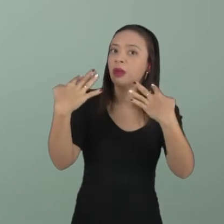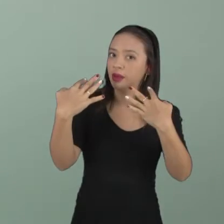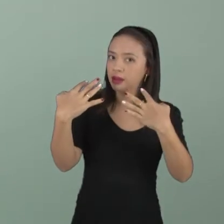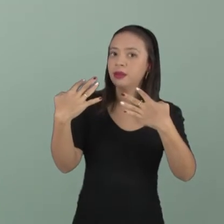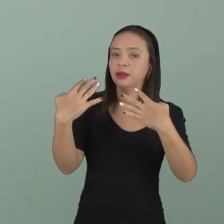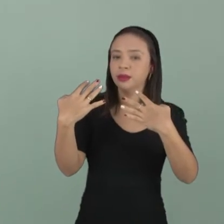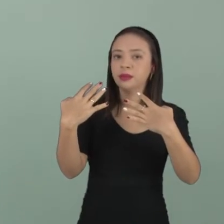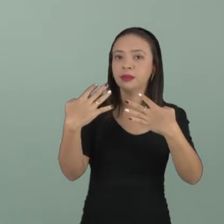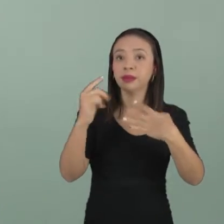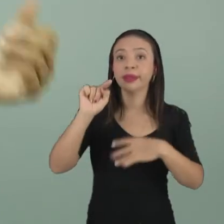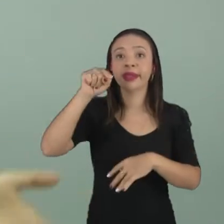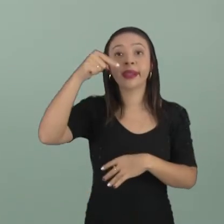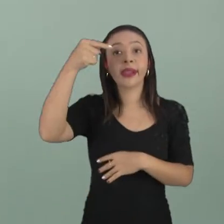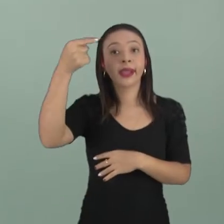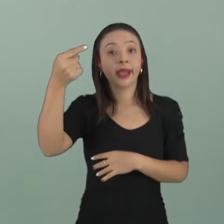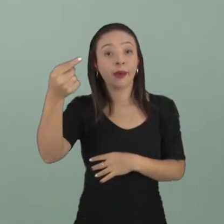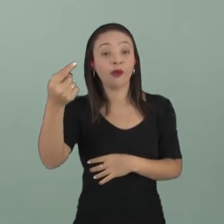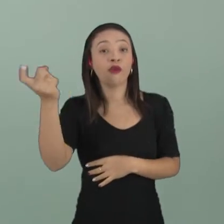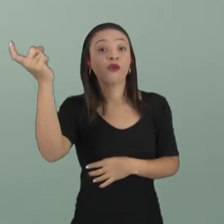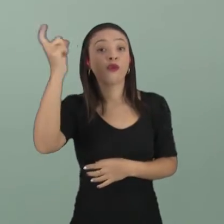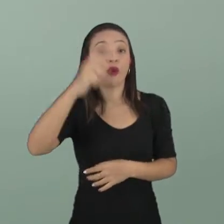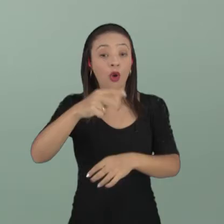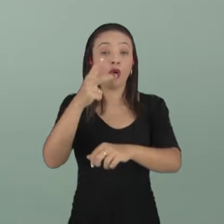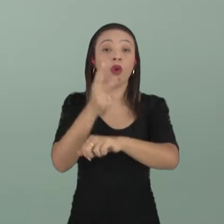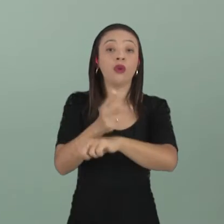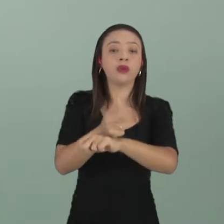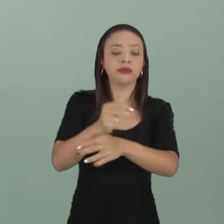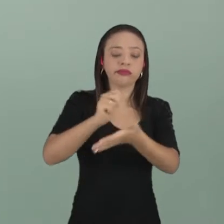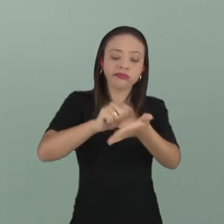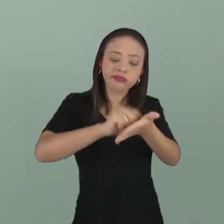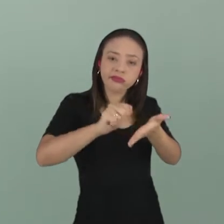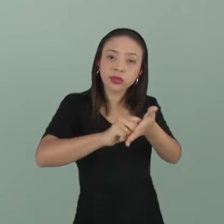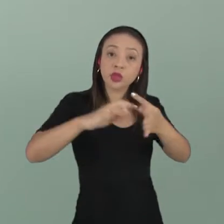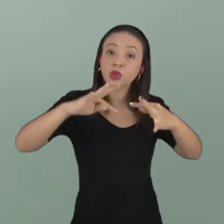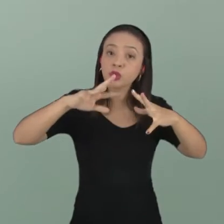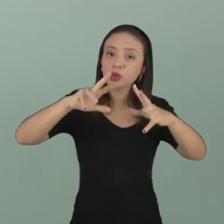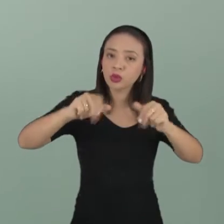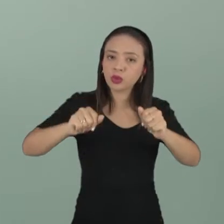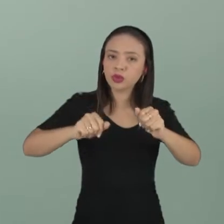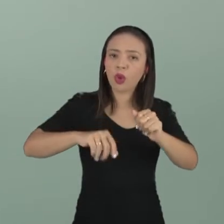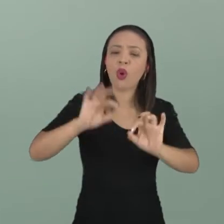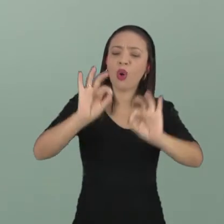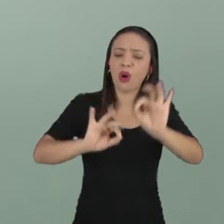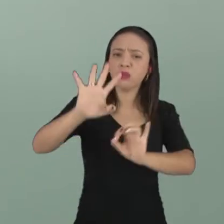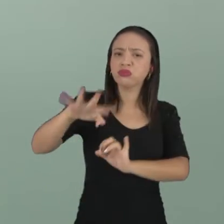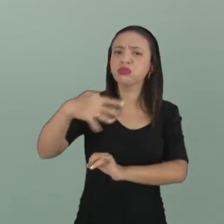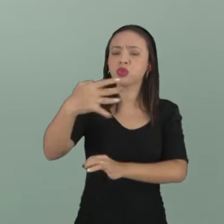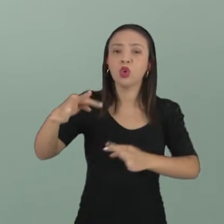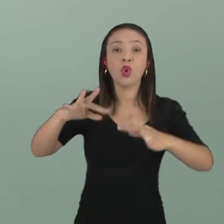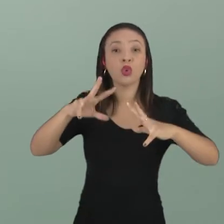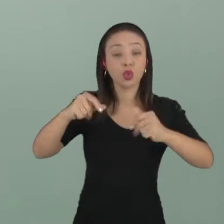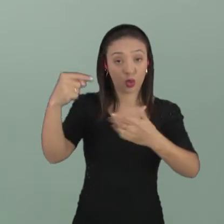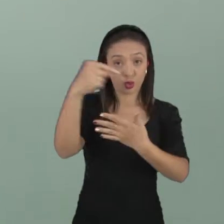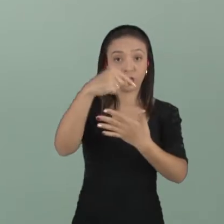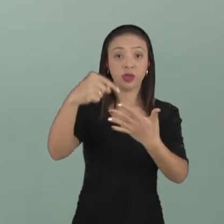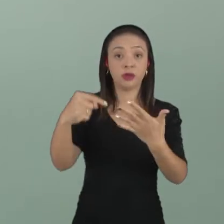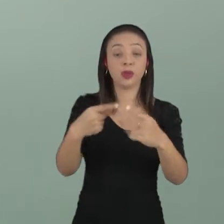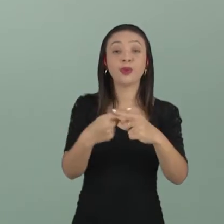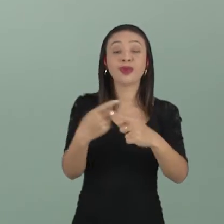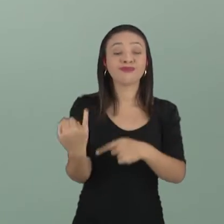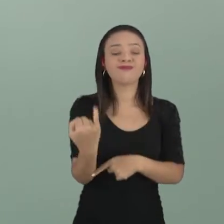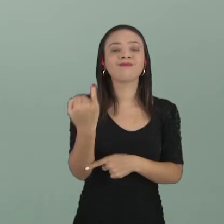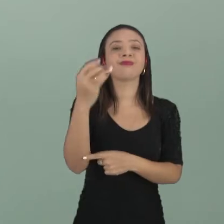atenção. Depois retornem lá no vídeo, vão fazendo as anotações, façam uma tabelinha com os operadores, porque é